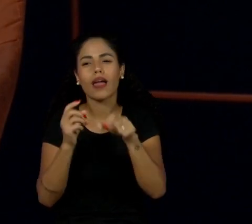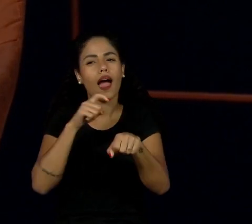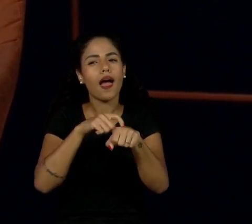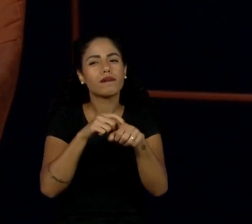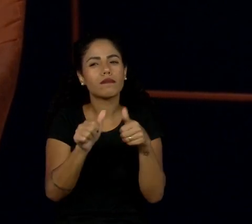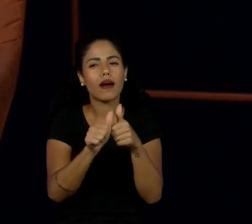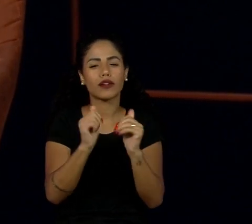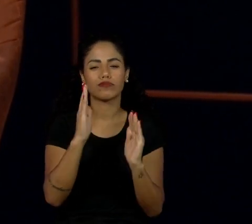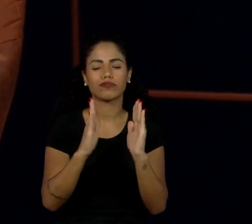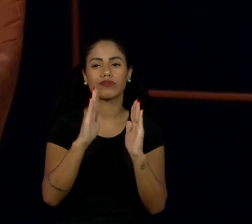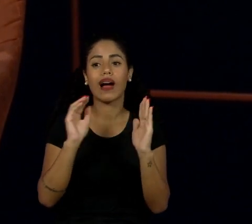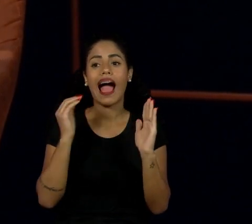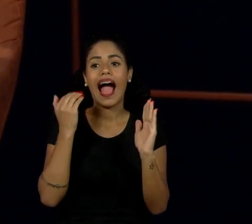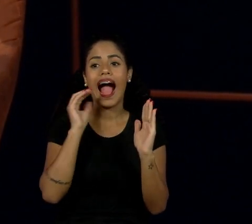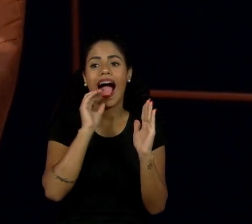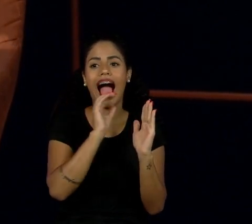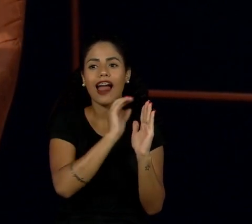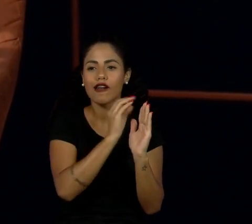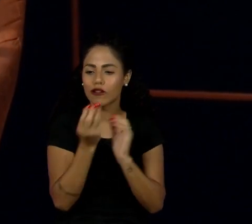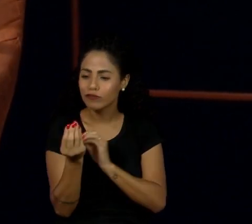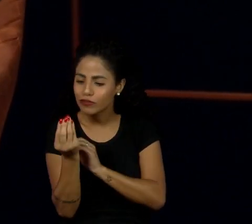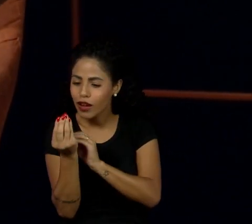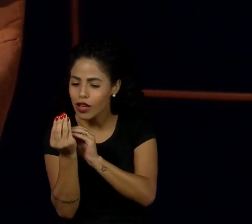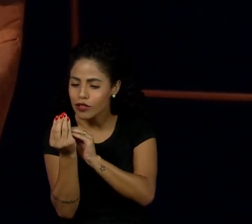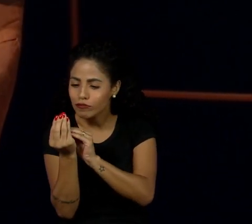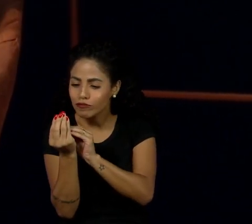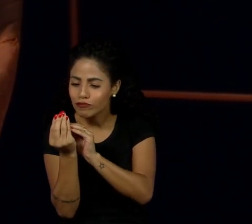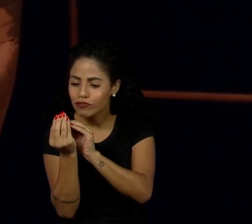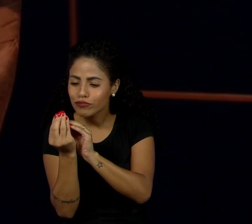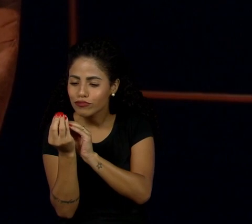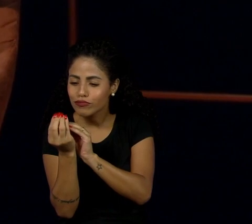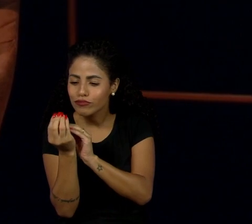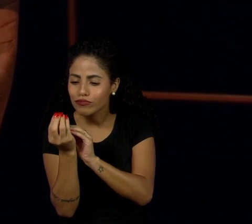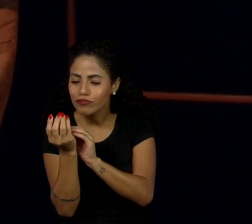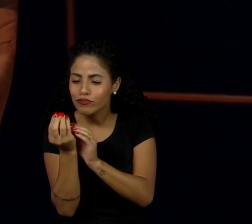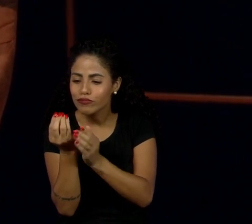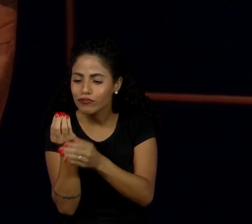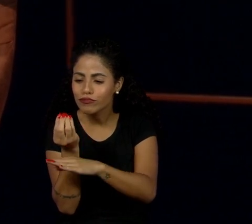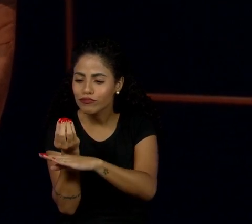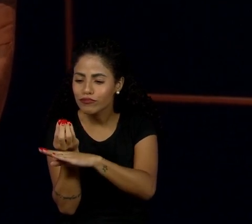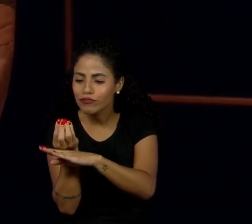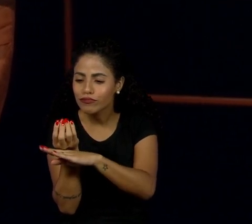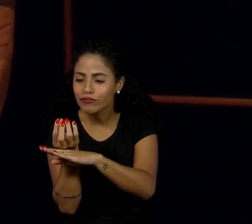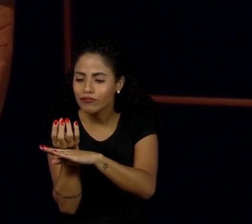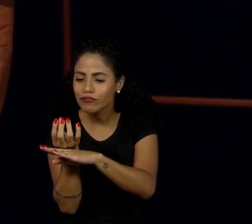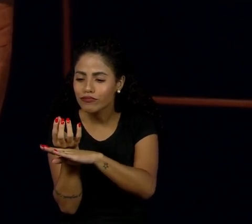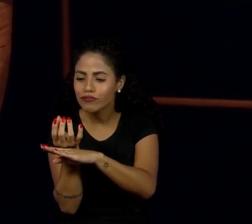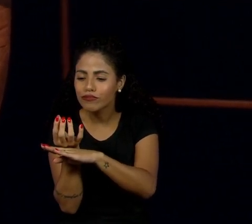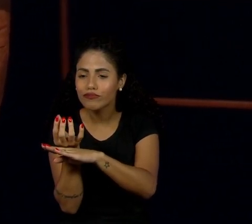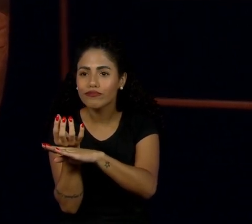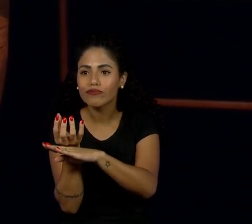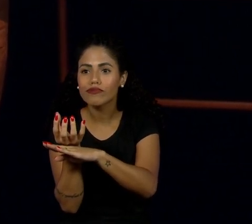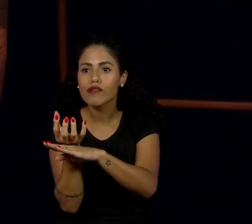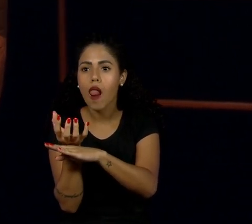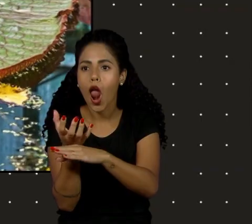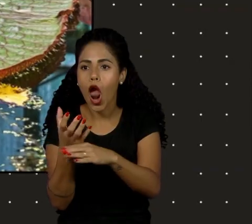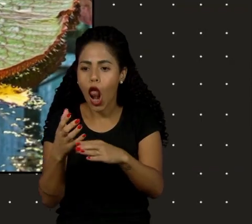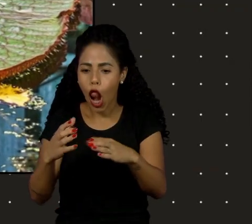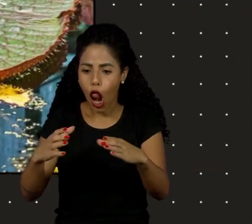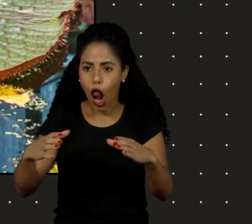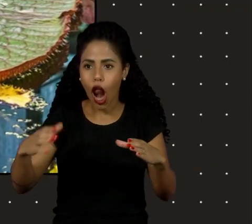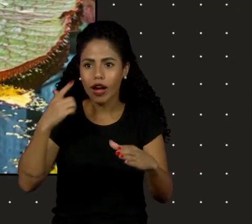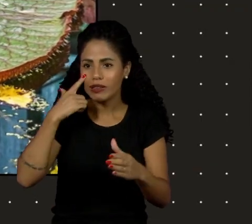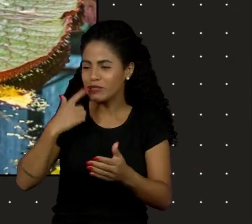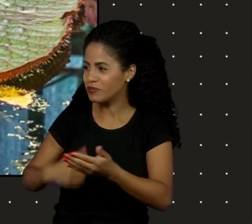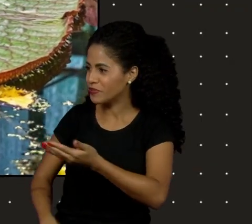vão subindo, elas começam a germinar, e quando chega no verão, as folhas vão crescendo e viram aquelas folhas gigantes de Vitória Régia.